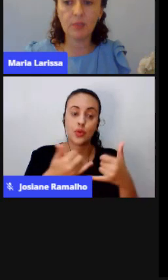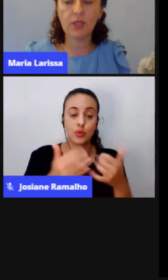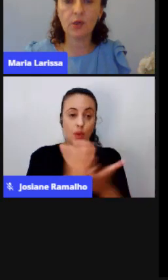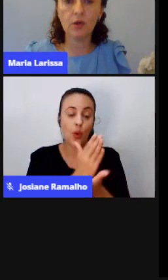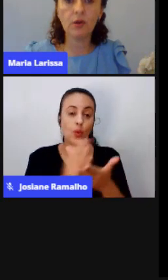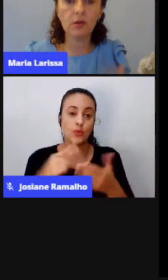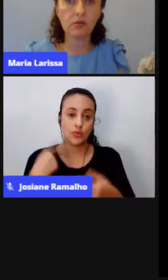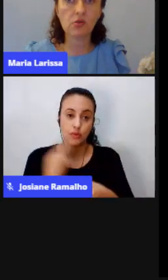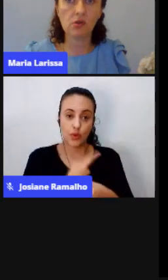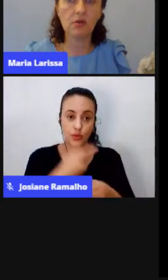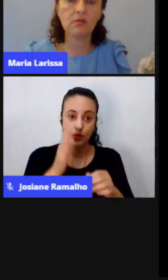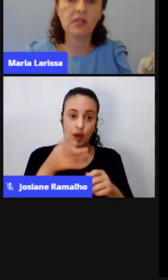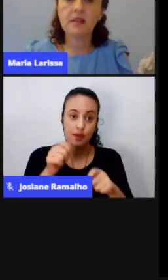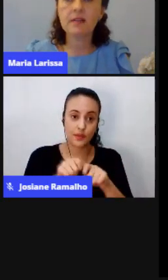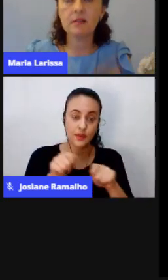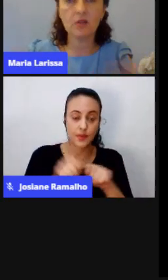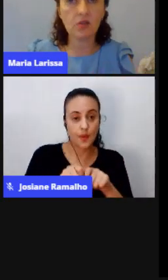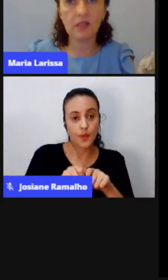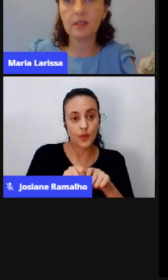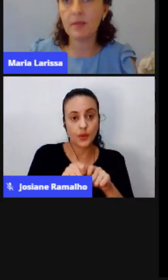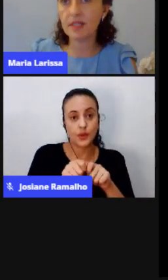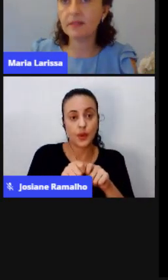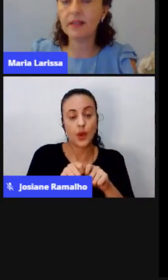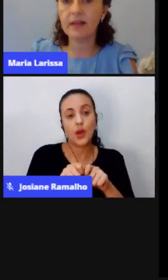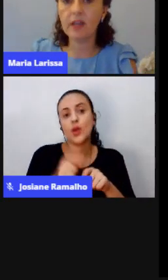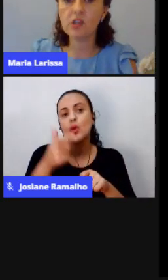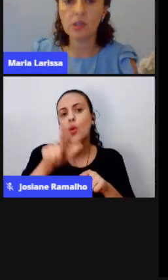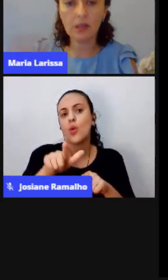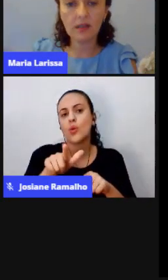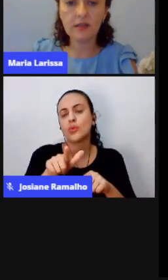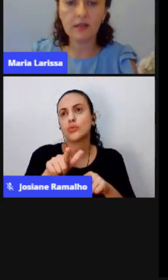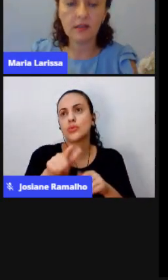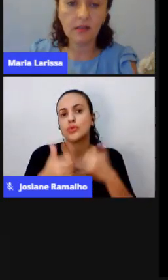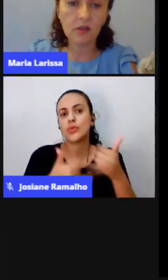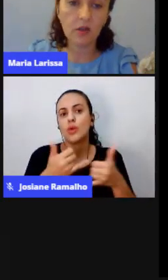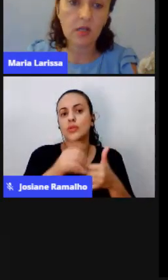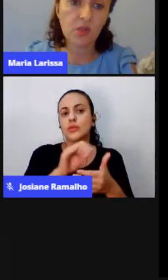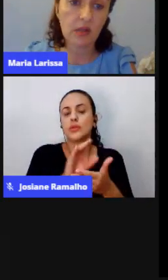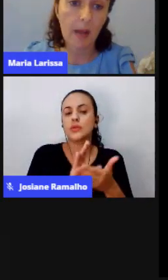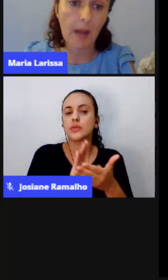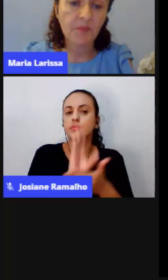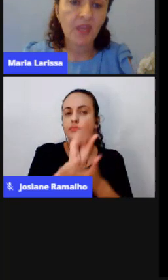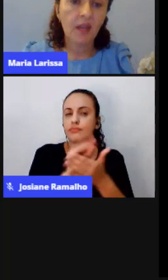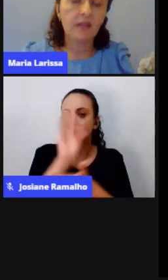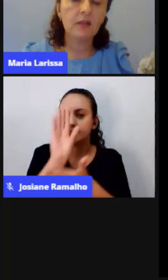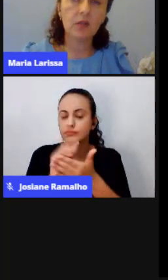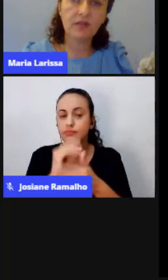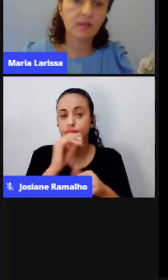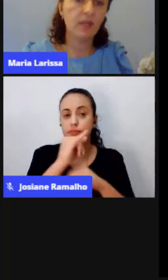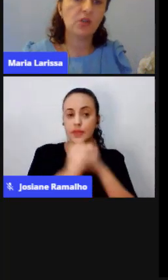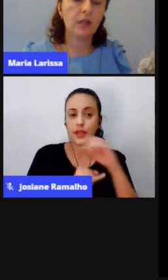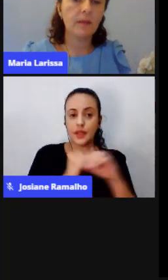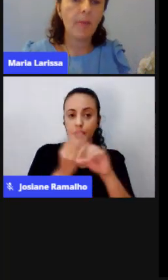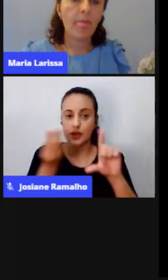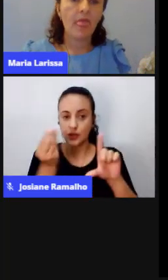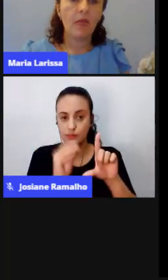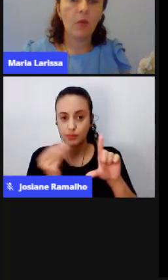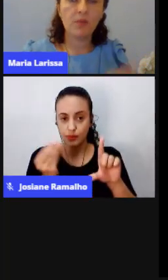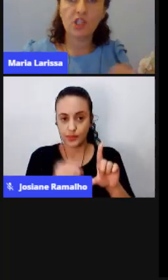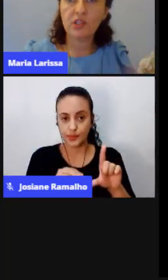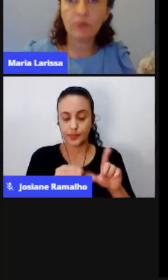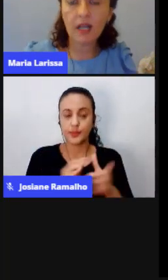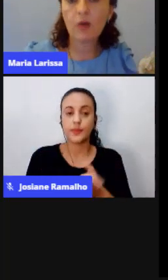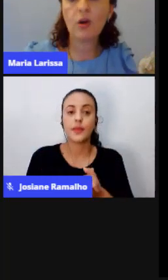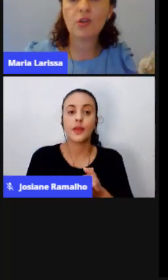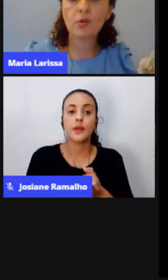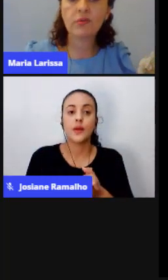criamos, né, a equipe criou, e outros jogos nós coletamos na internet e colocamos lá. Então, novamente, né,